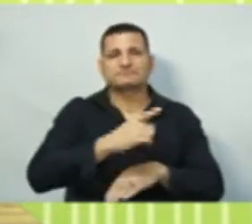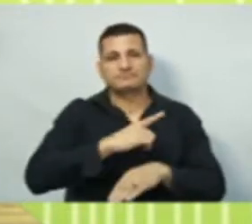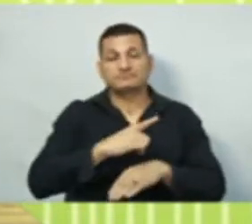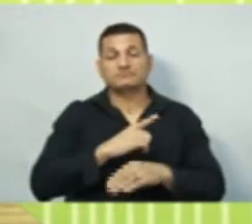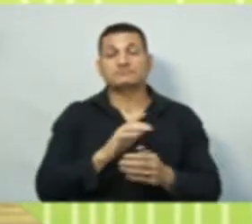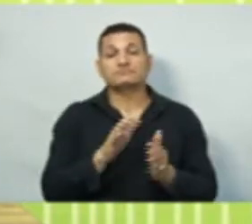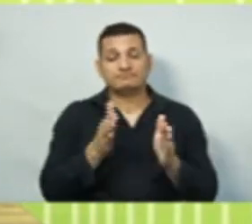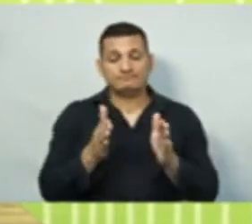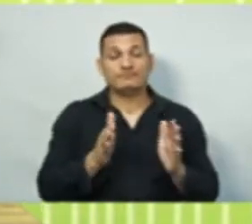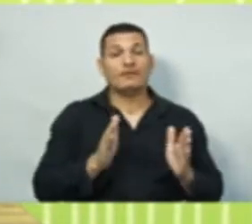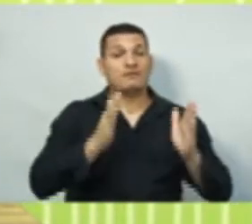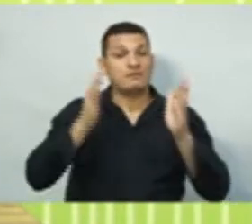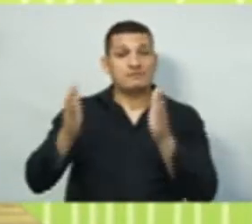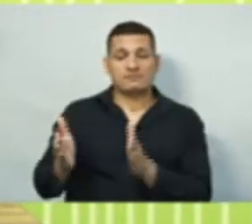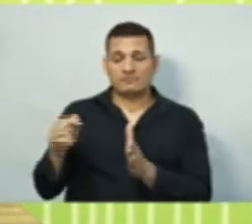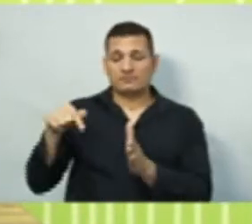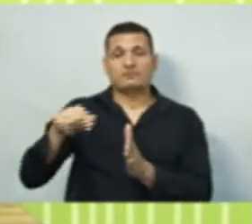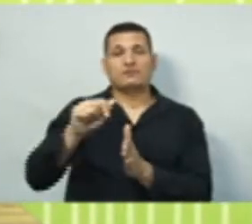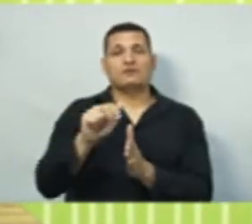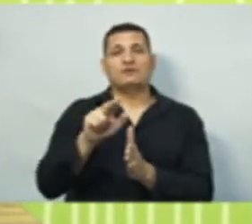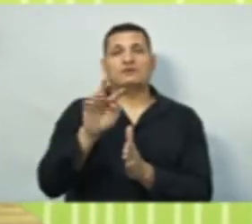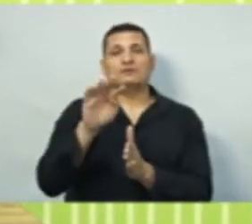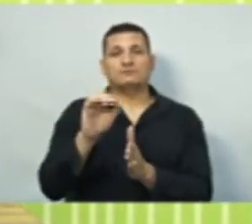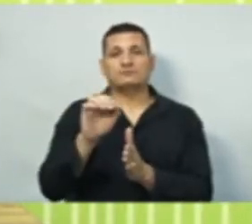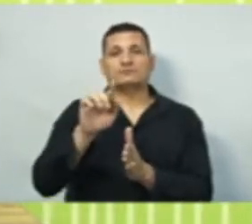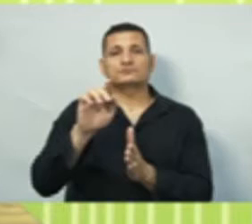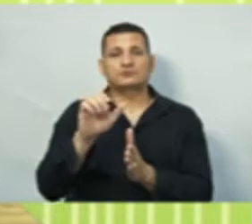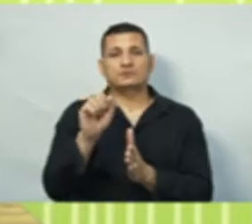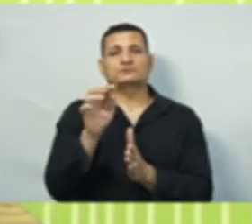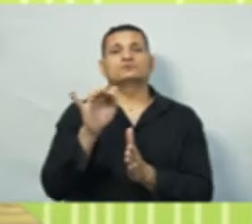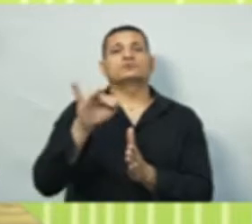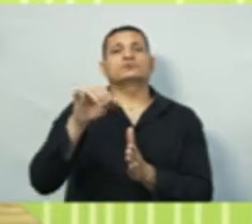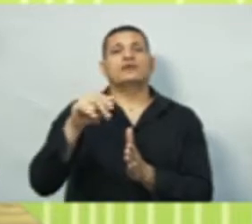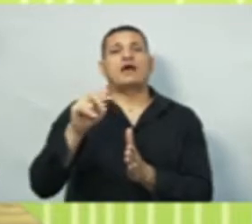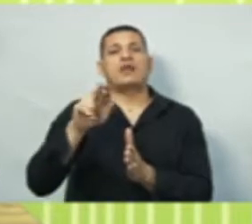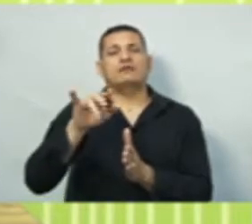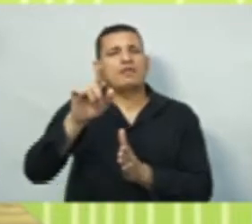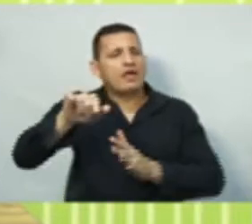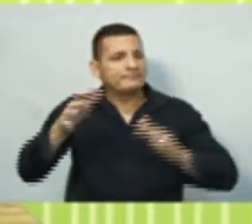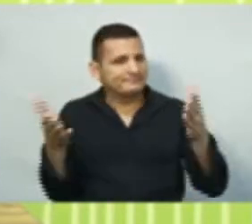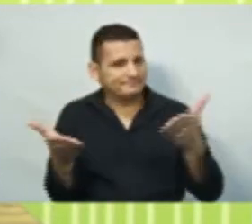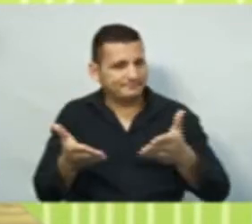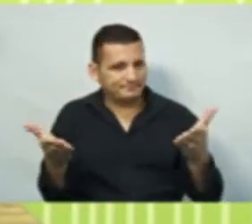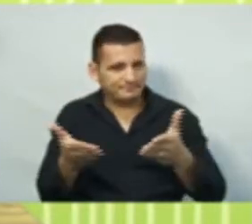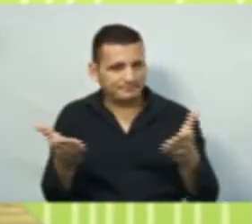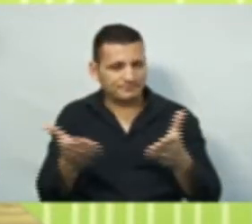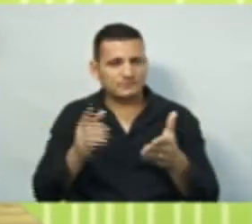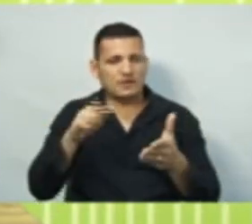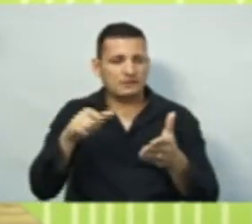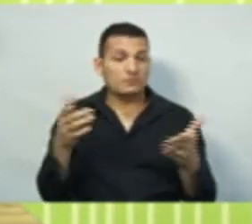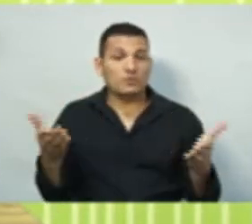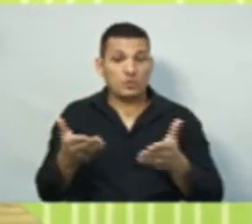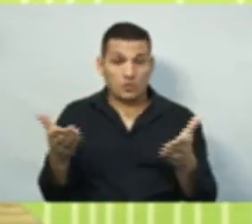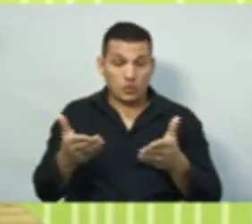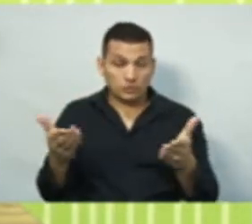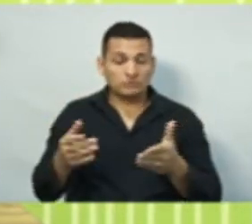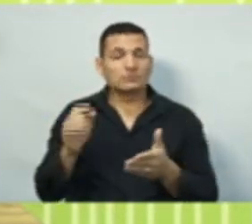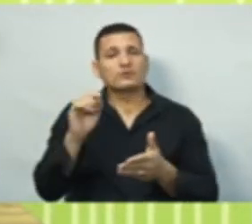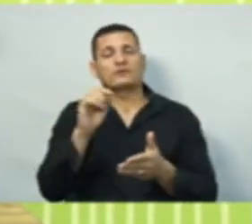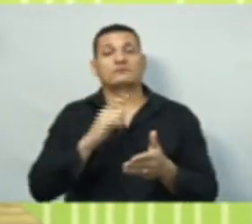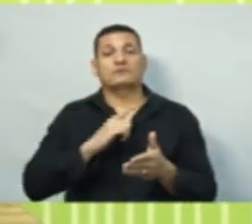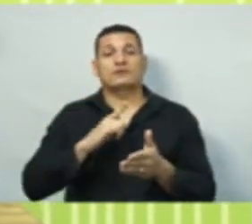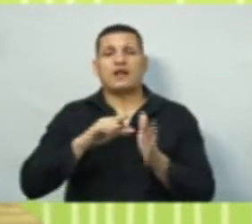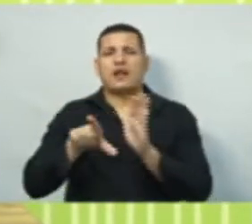também da fase autogestionária, que é a fase em que nós nos encontramos hoje. É a fase onde, apesar dessa lei